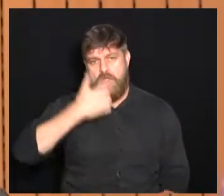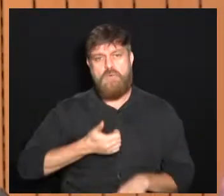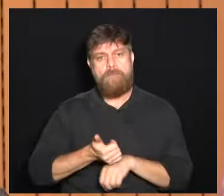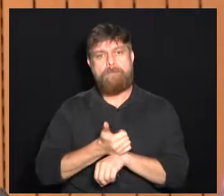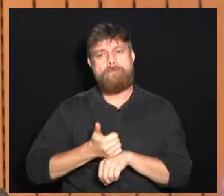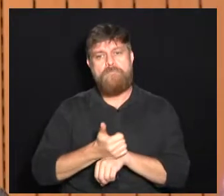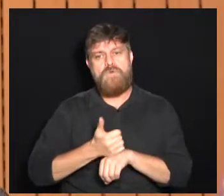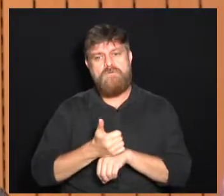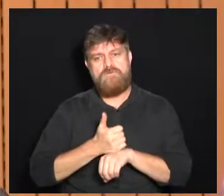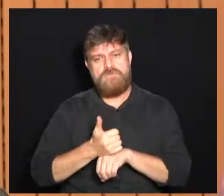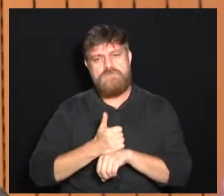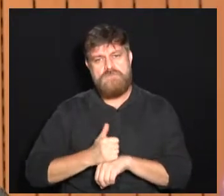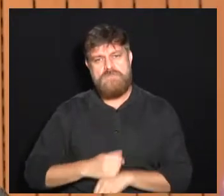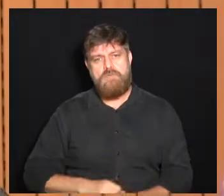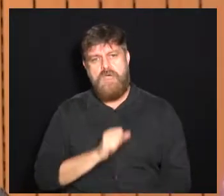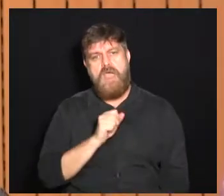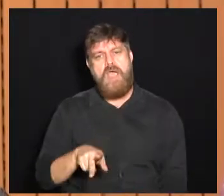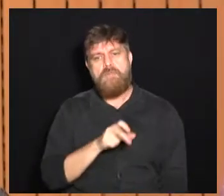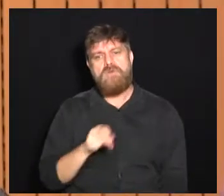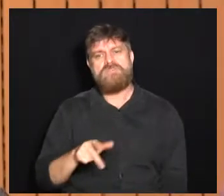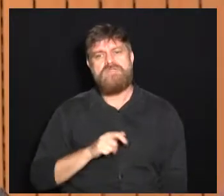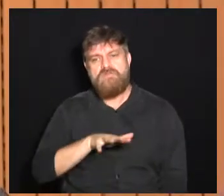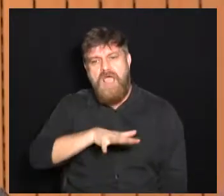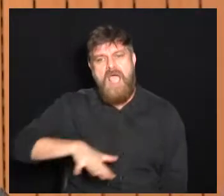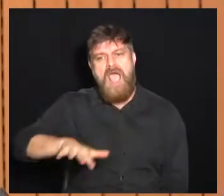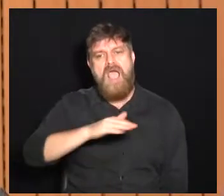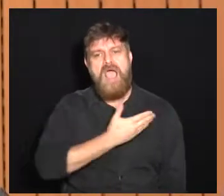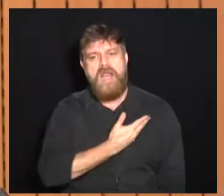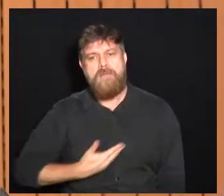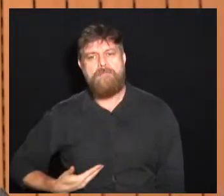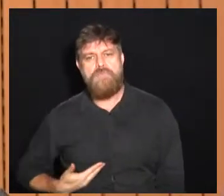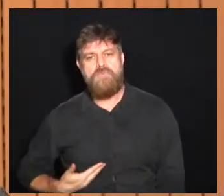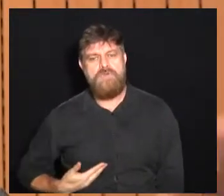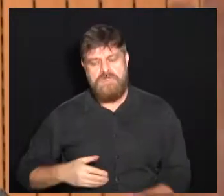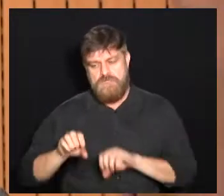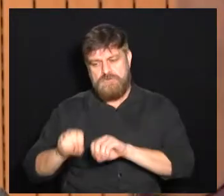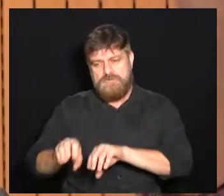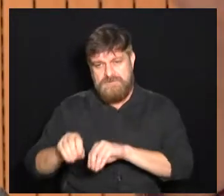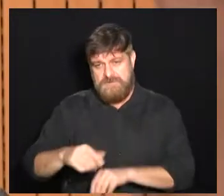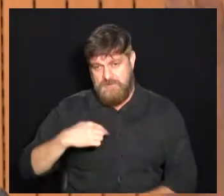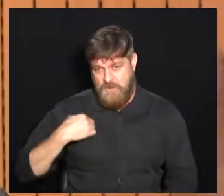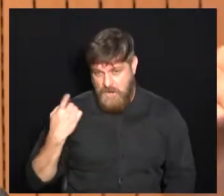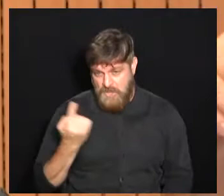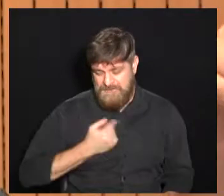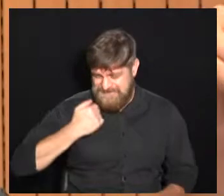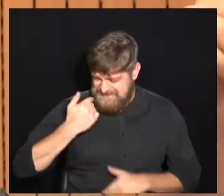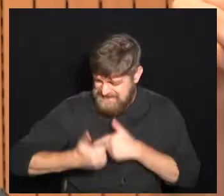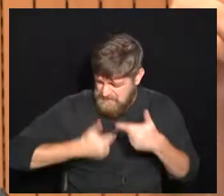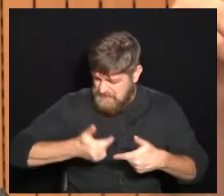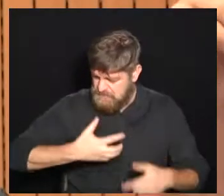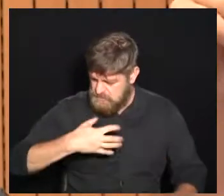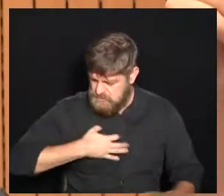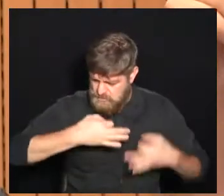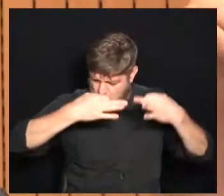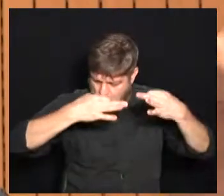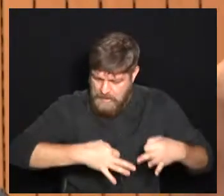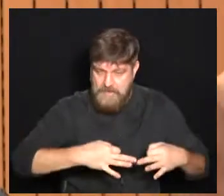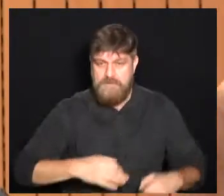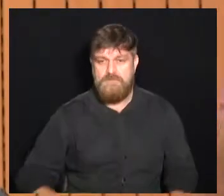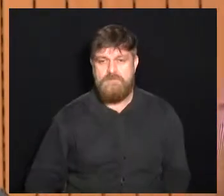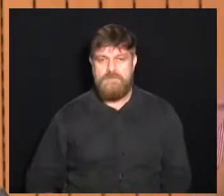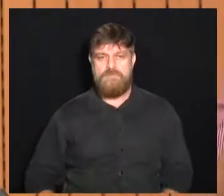profissional de carreira, eu sou aposentada dessa rede municipal, e nós trabalhamos com seriedade, e os